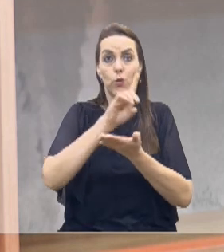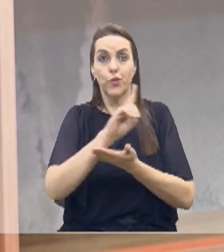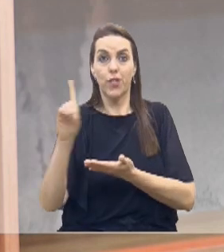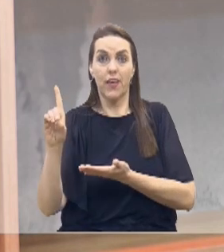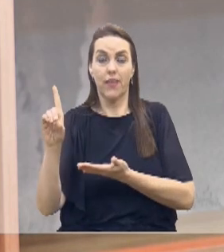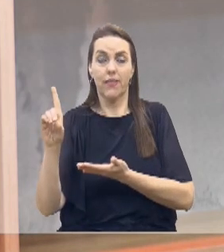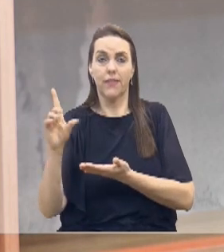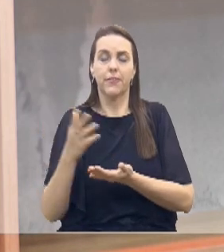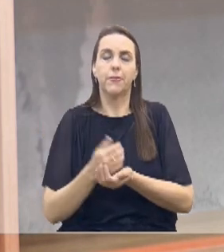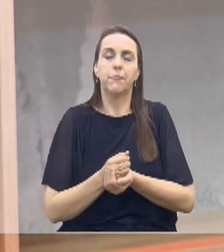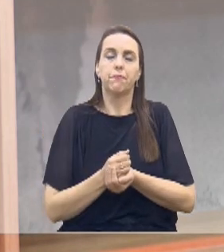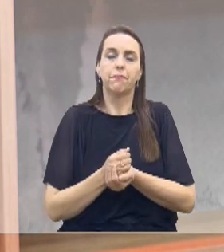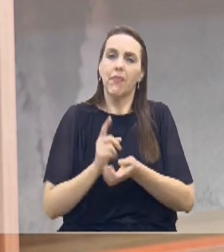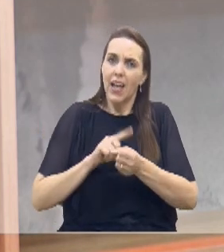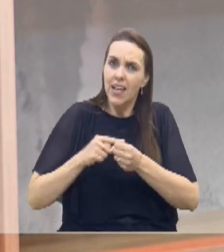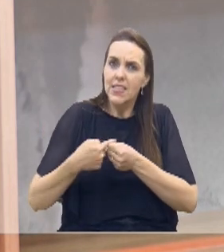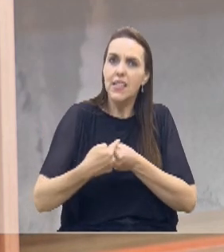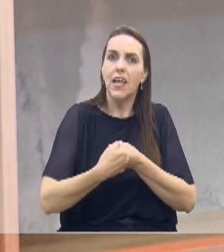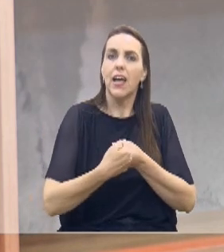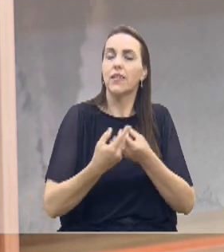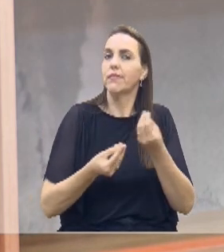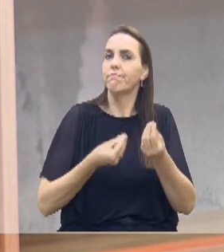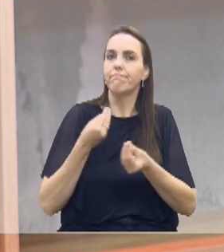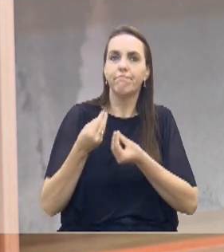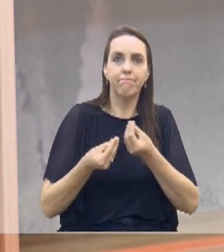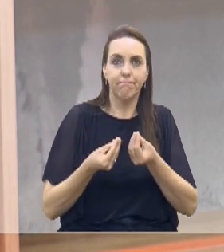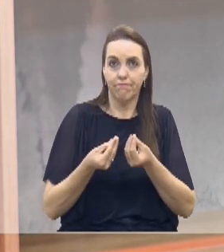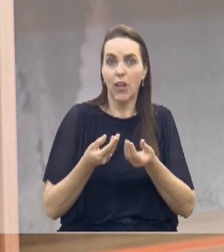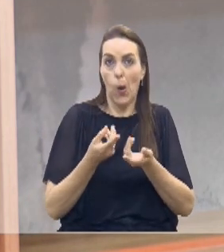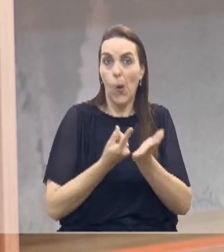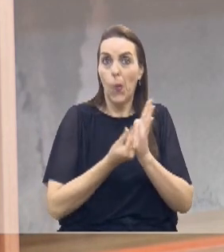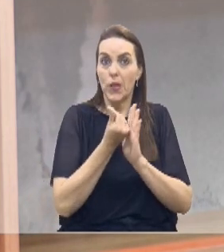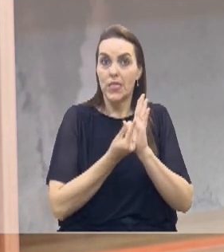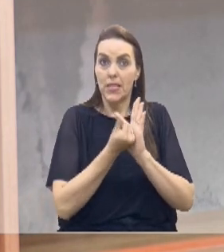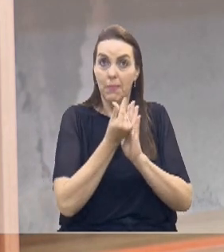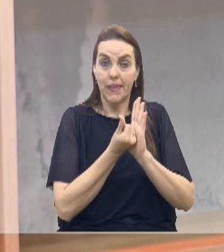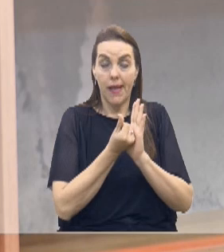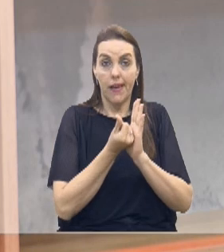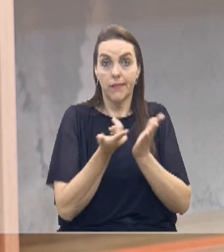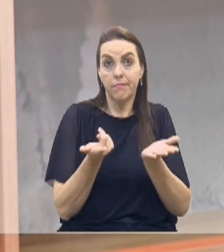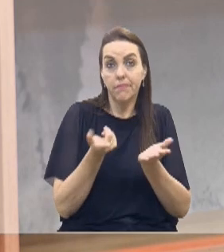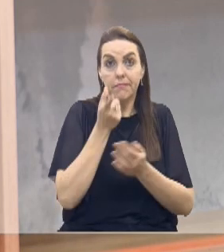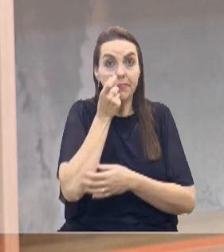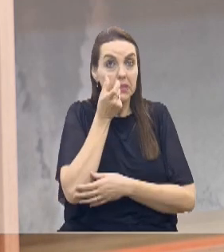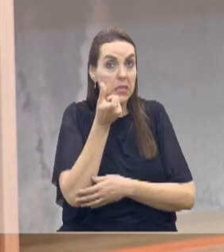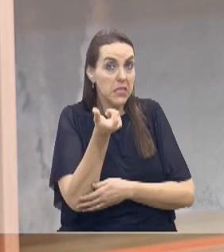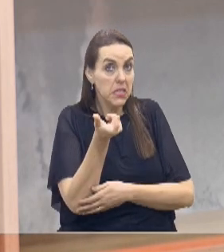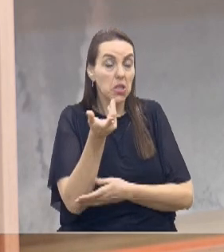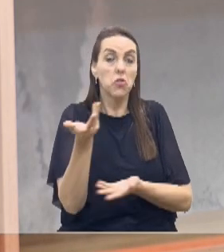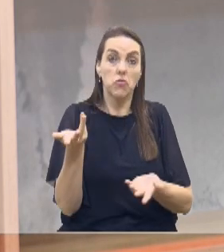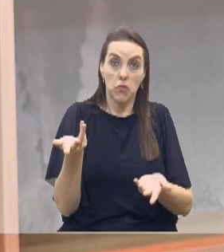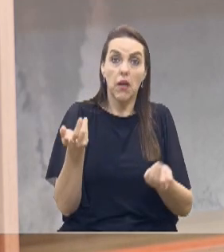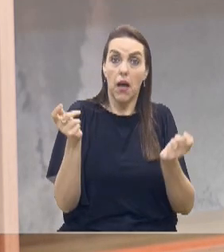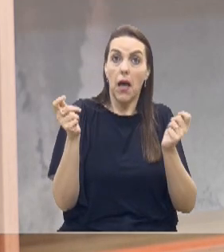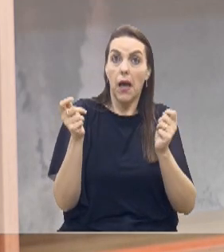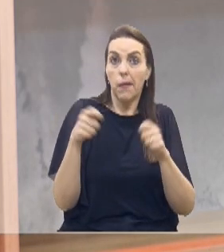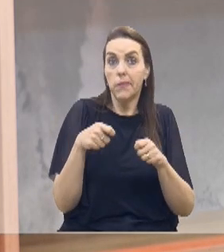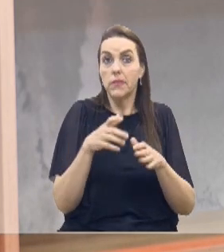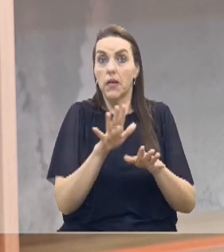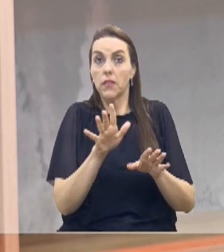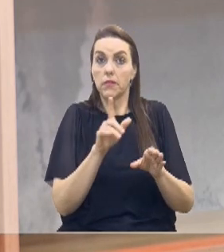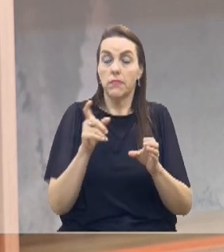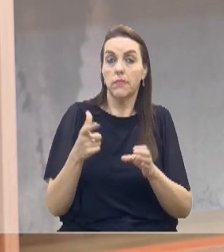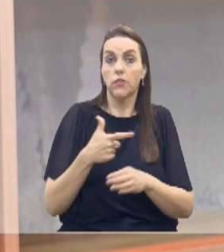cidade se encontra numa condição orçamentária interessante, com capacidade de endividamento, ela vem